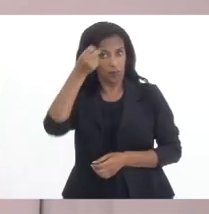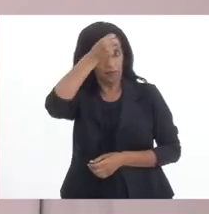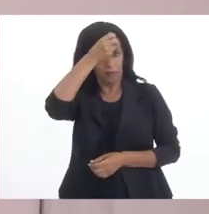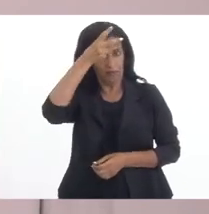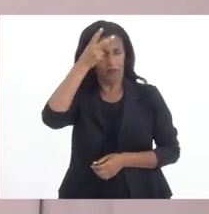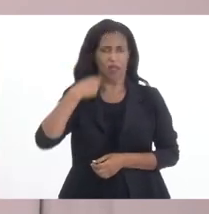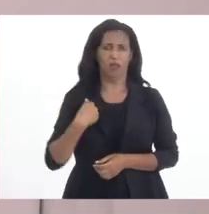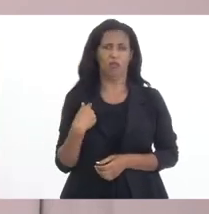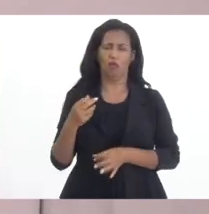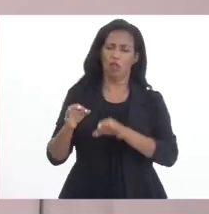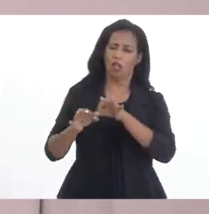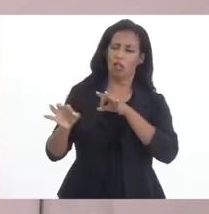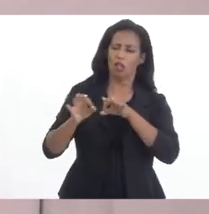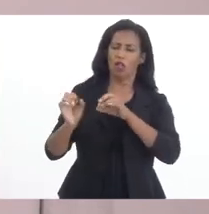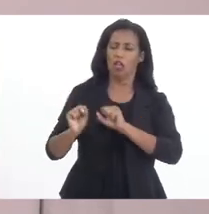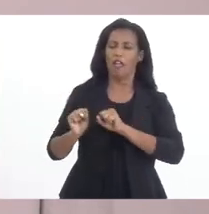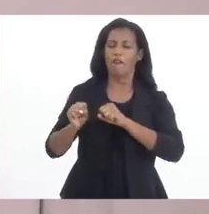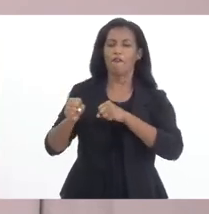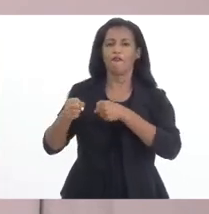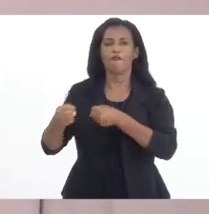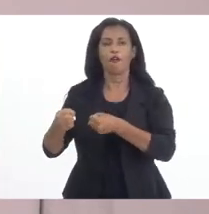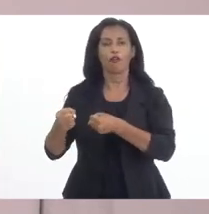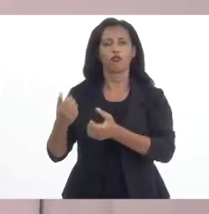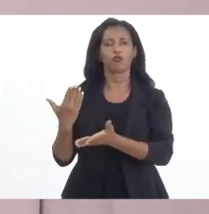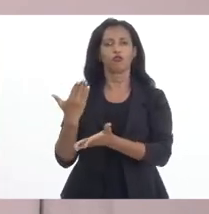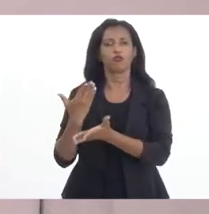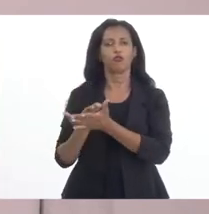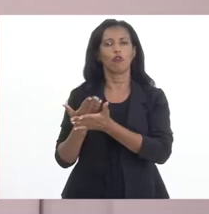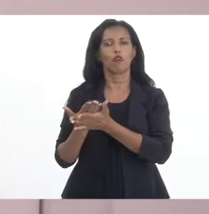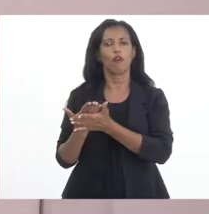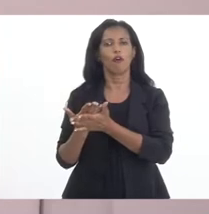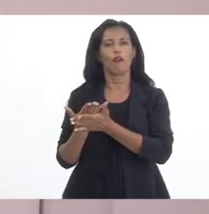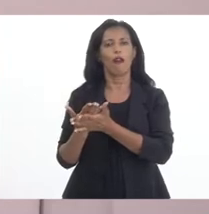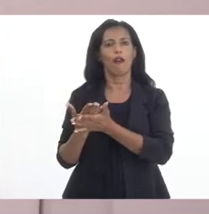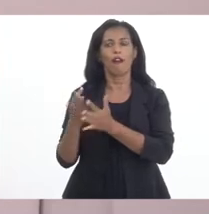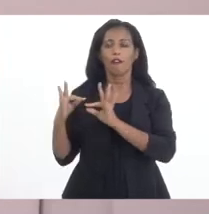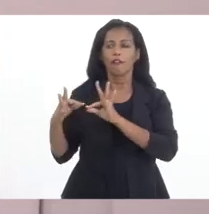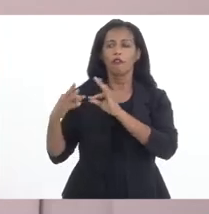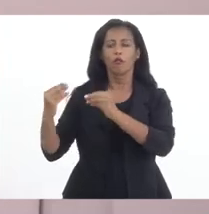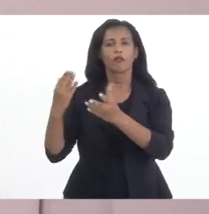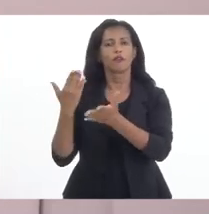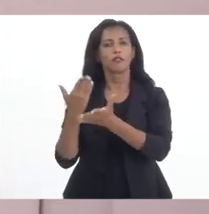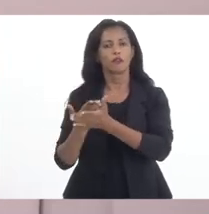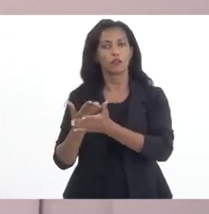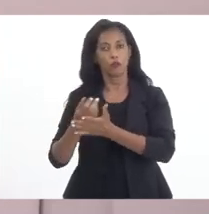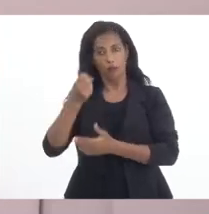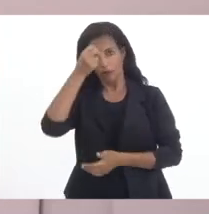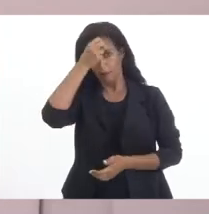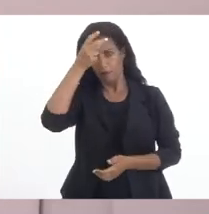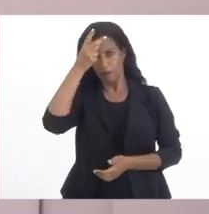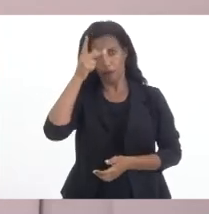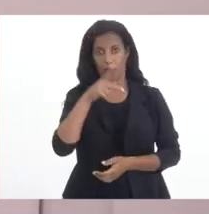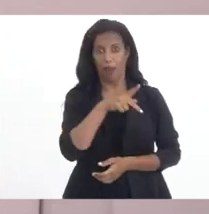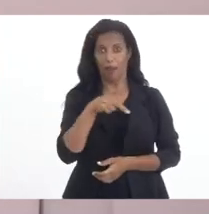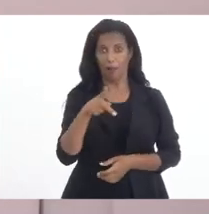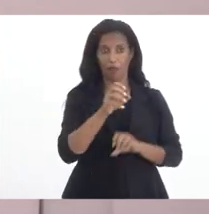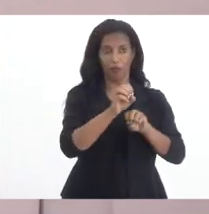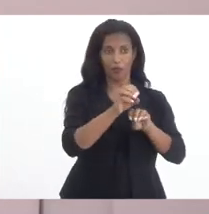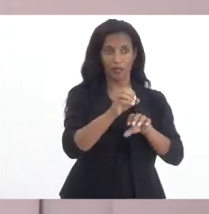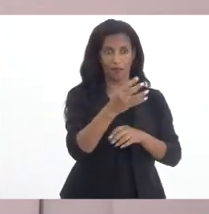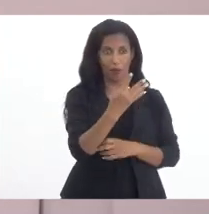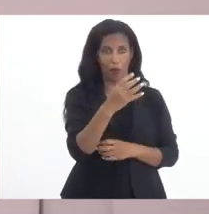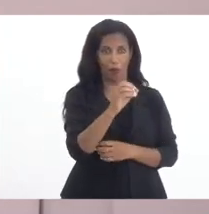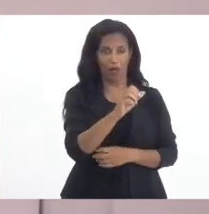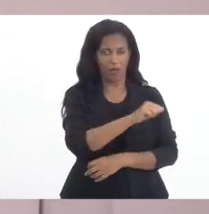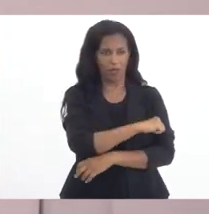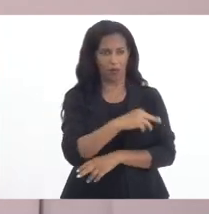uma espécie de reforço escolar no contraturno, em todas as escolas municipais. A professora dava aula para 40